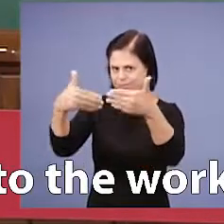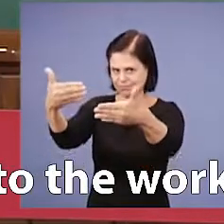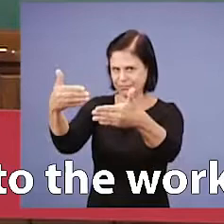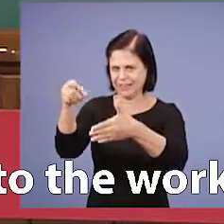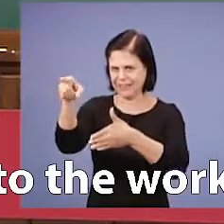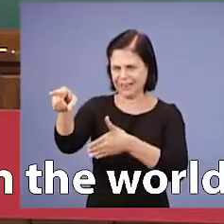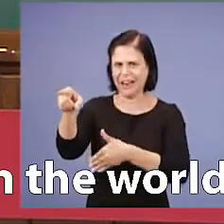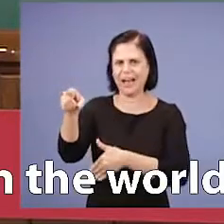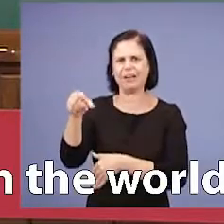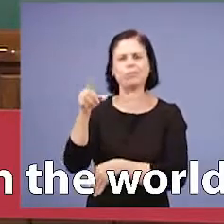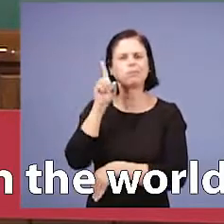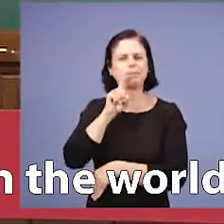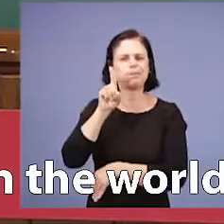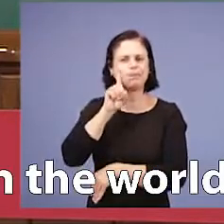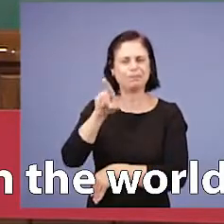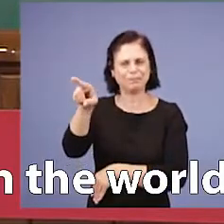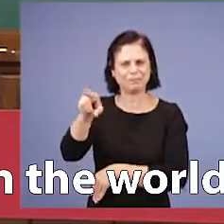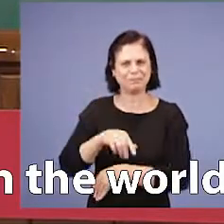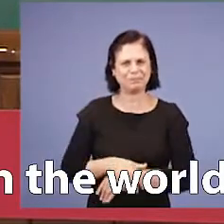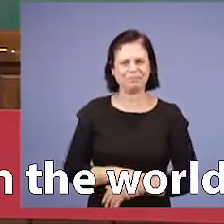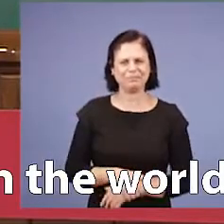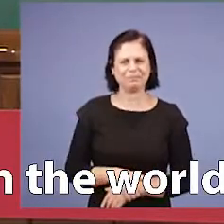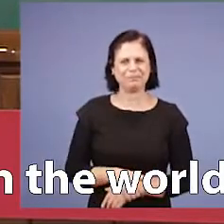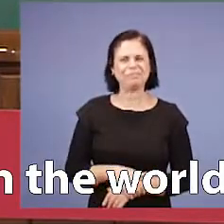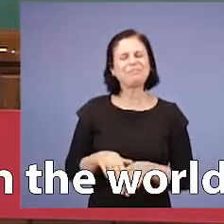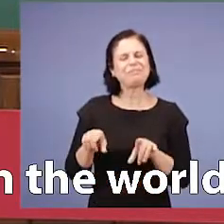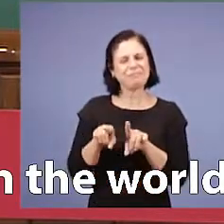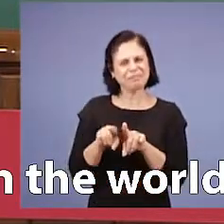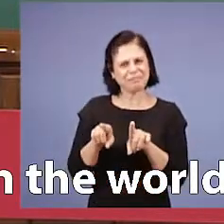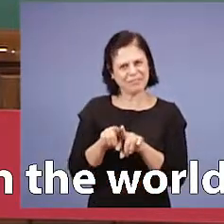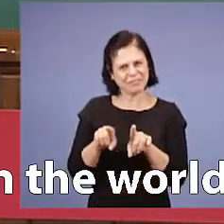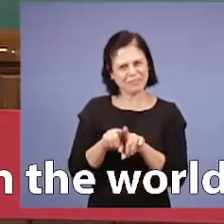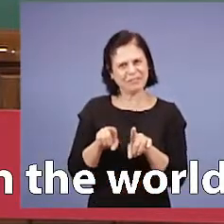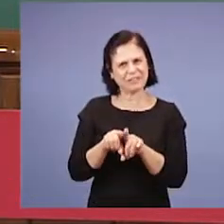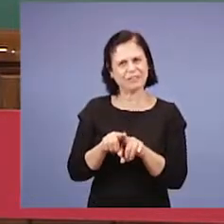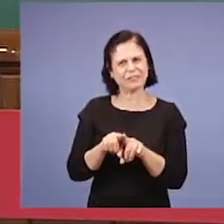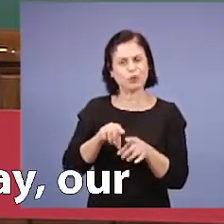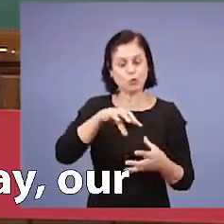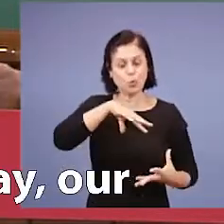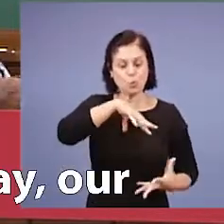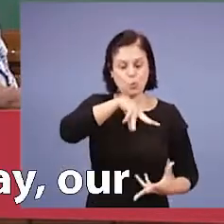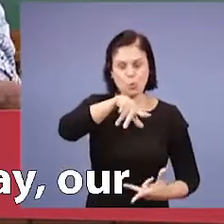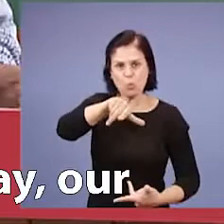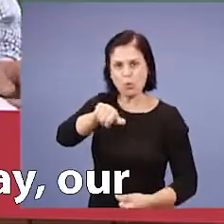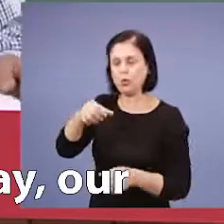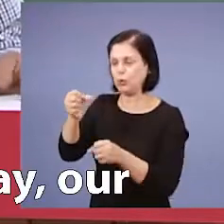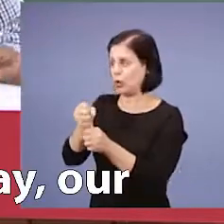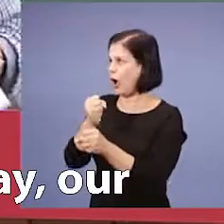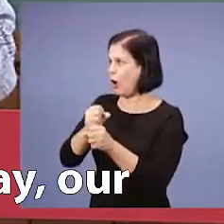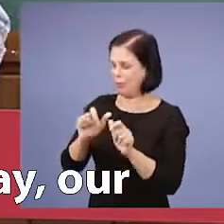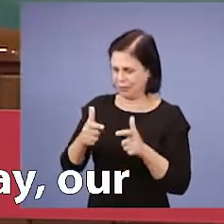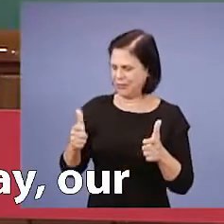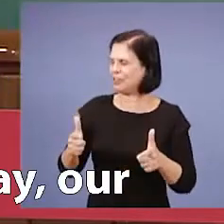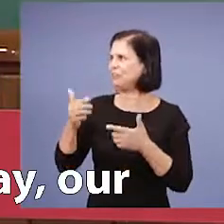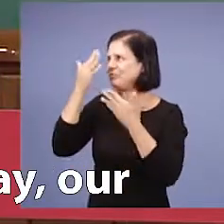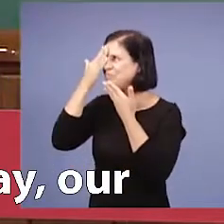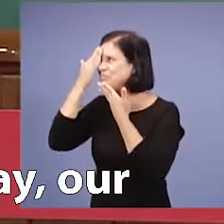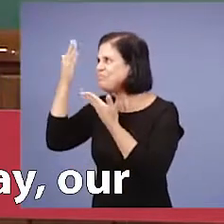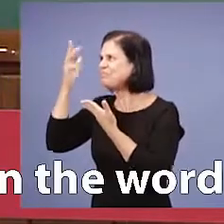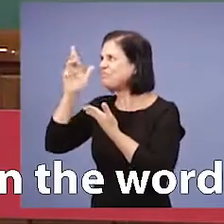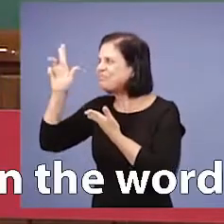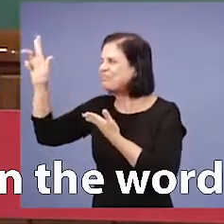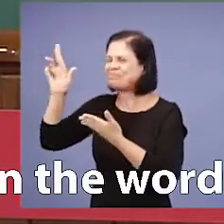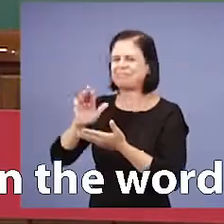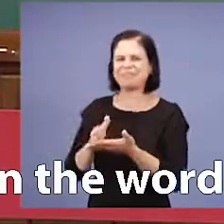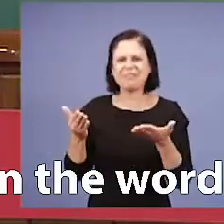à obra ali nos estados unidos e também no mundo louvado seja o nome do senhor hoje a